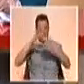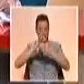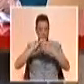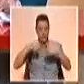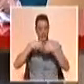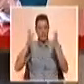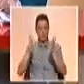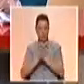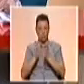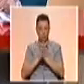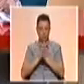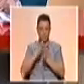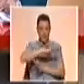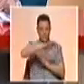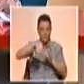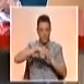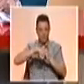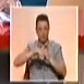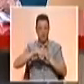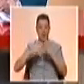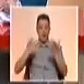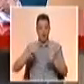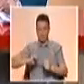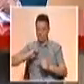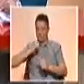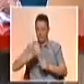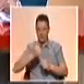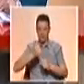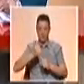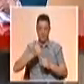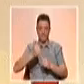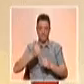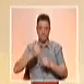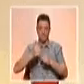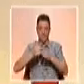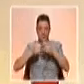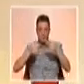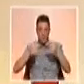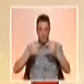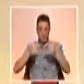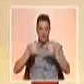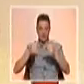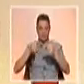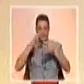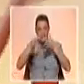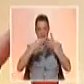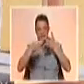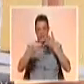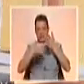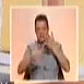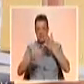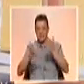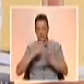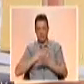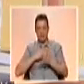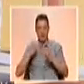tudo o que nos envolve. Claro. E então uma vertente verde, a vegetação, pelas suas características, dá-nos, regula